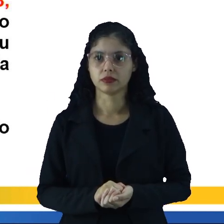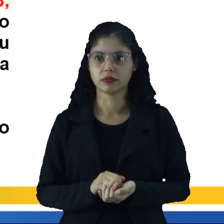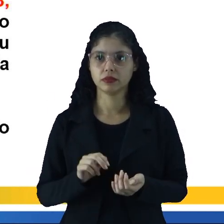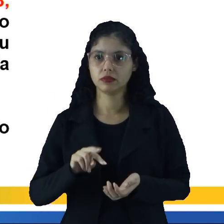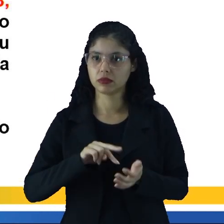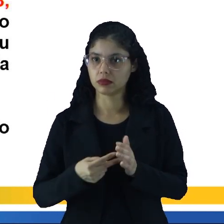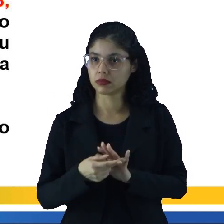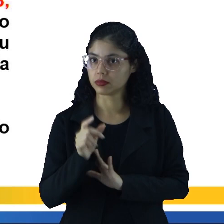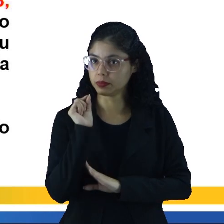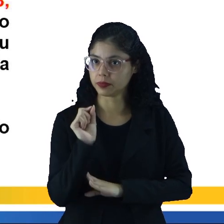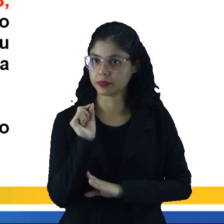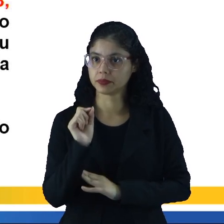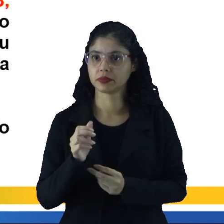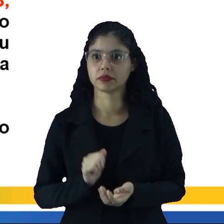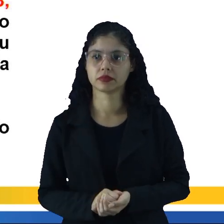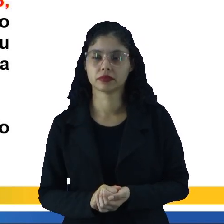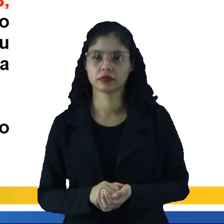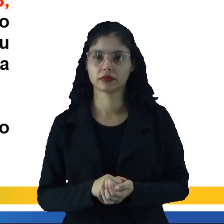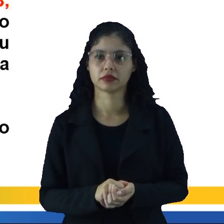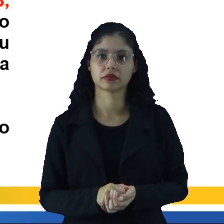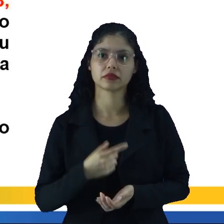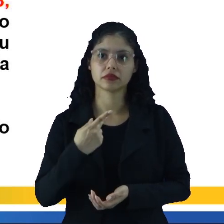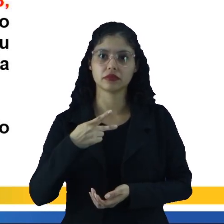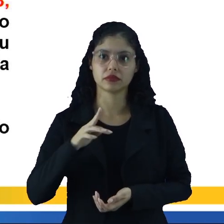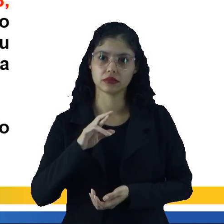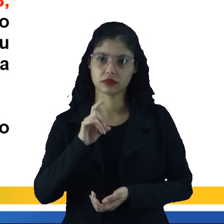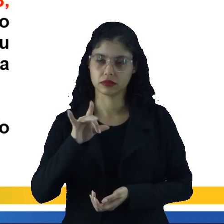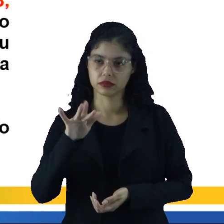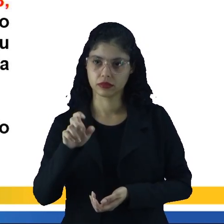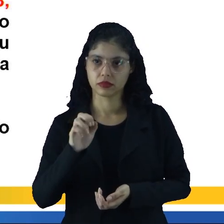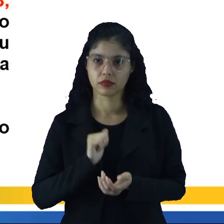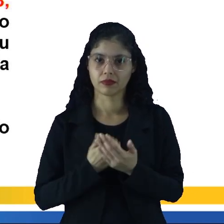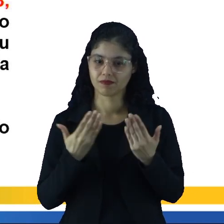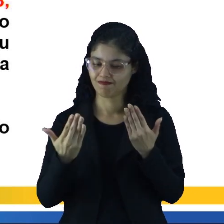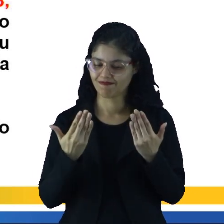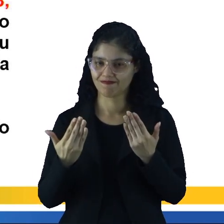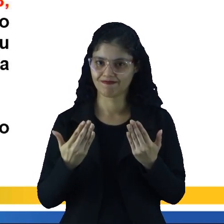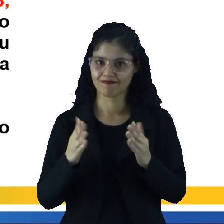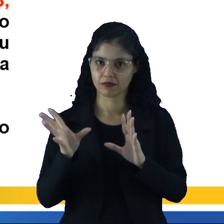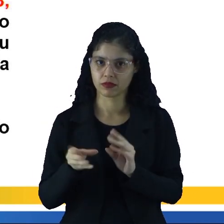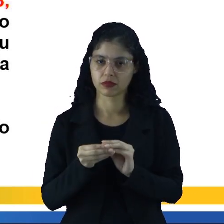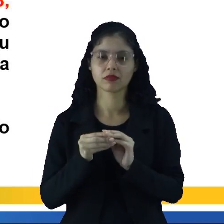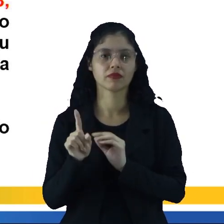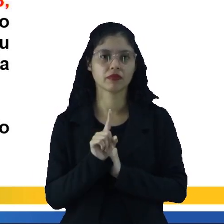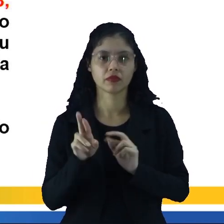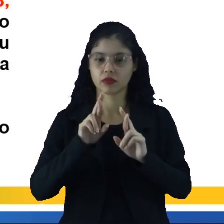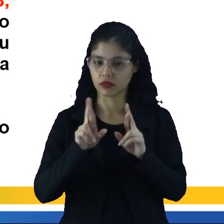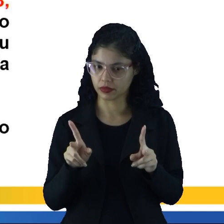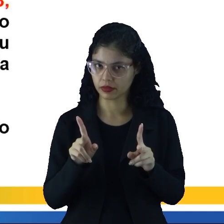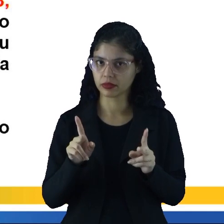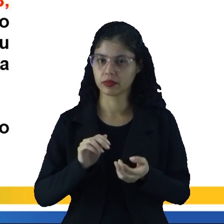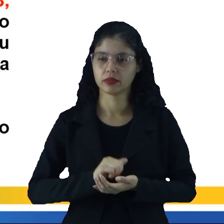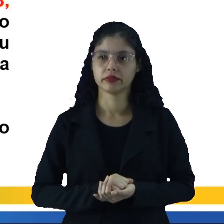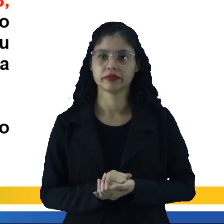Então isso aí quer dizer que a proporcionalidade não bate, tá? Ela